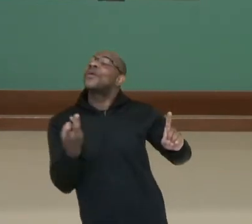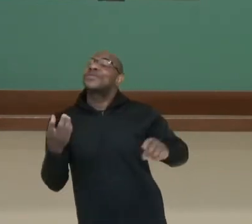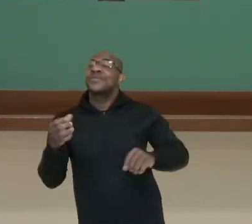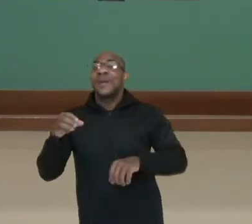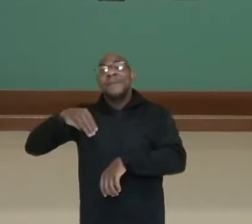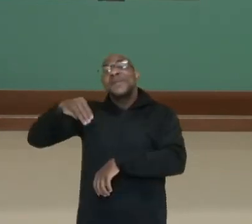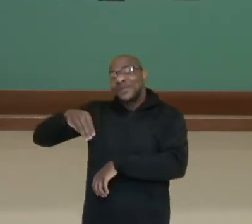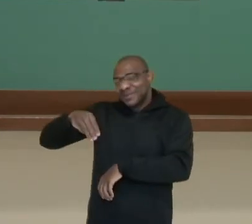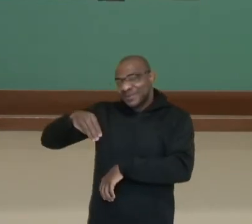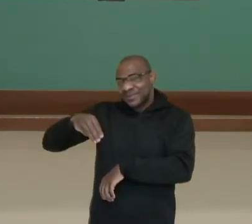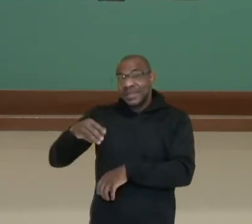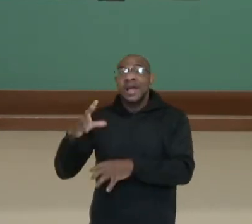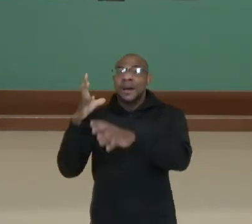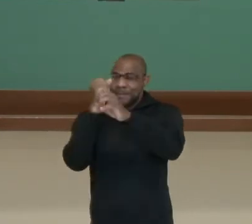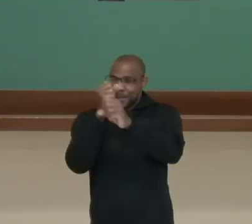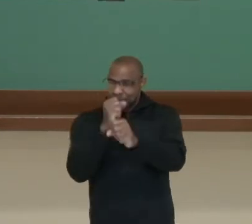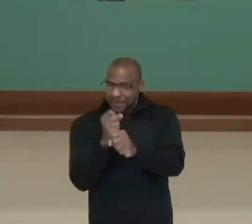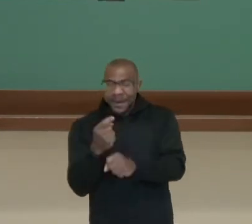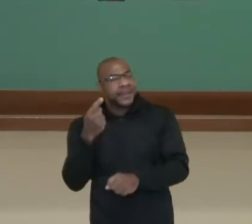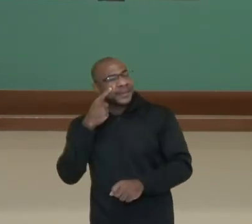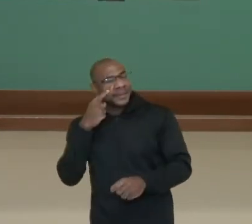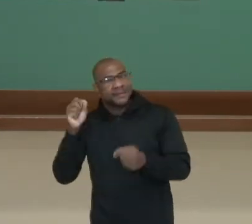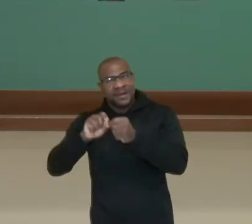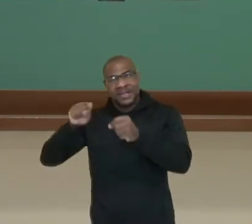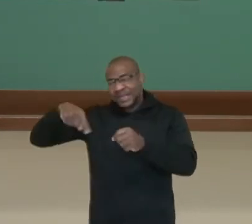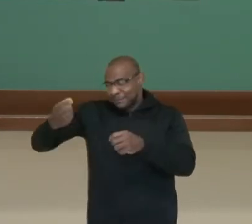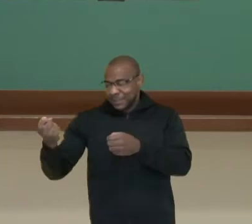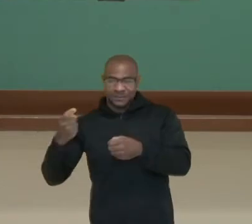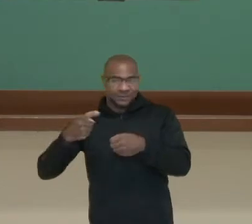3 perguntinhas e a gente já corrige juntos.